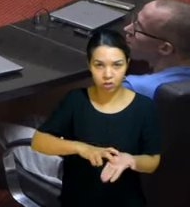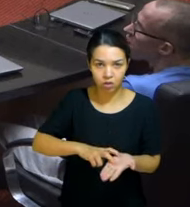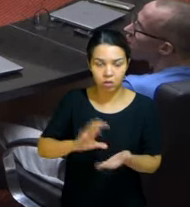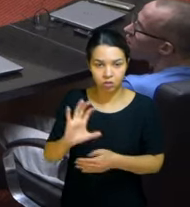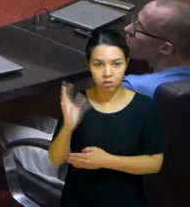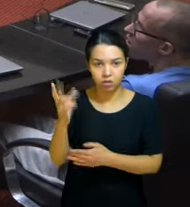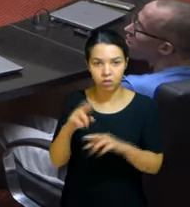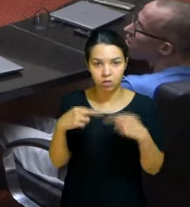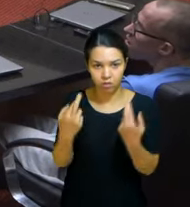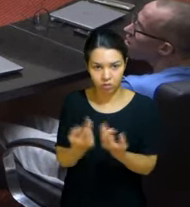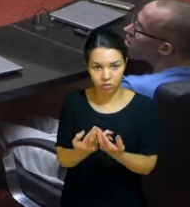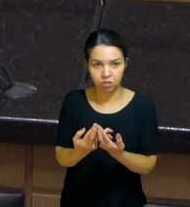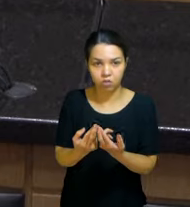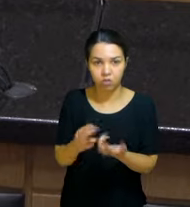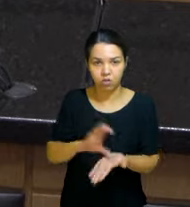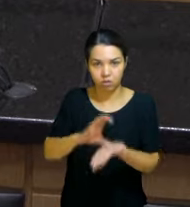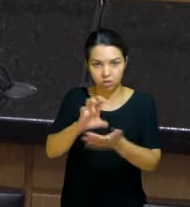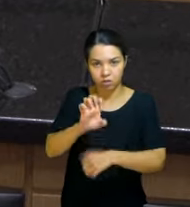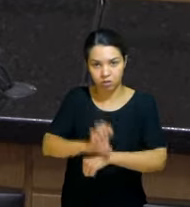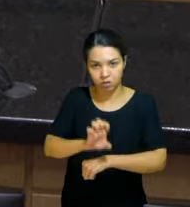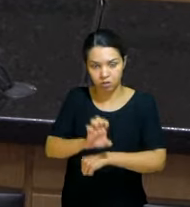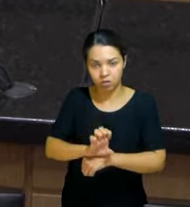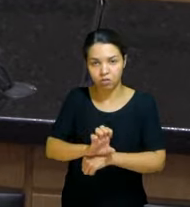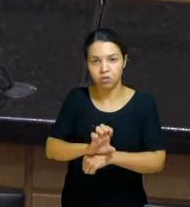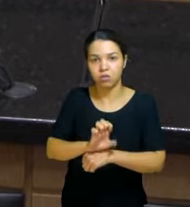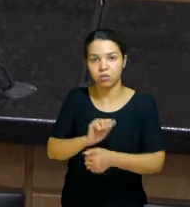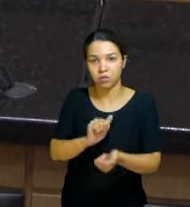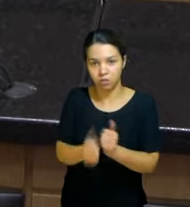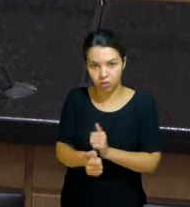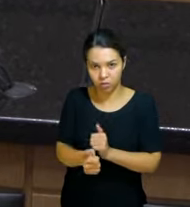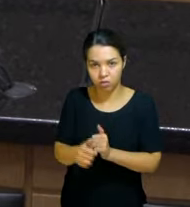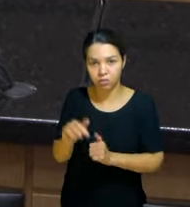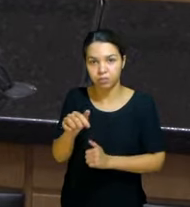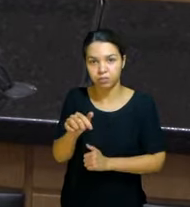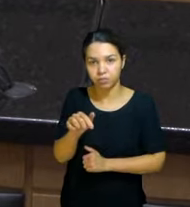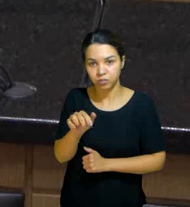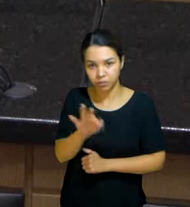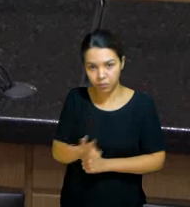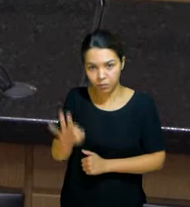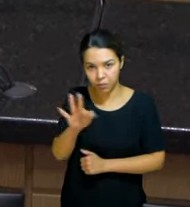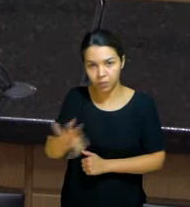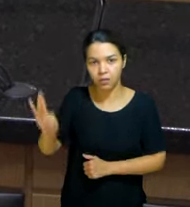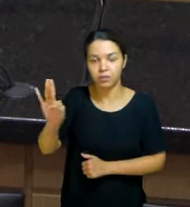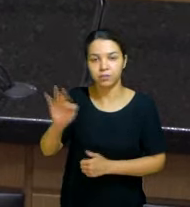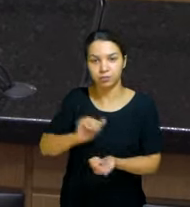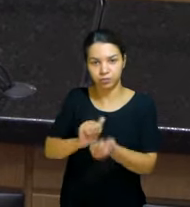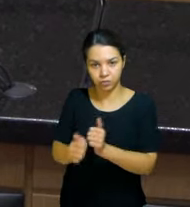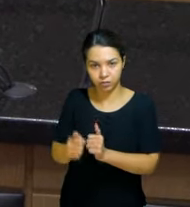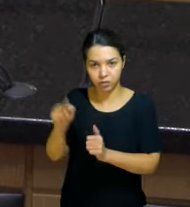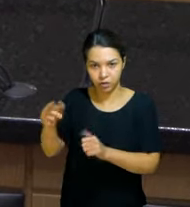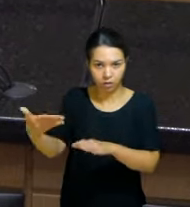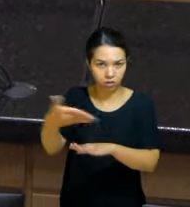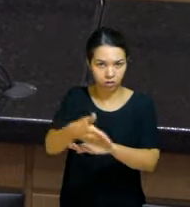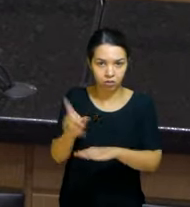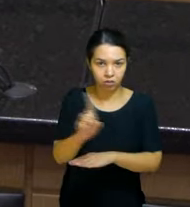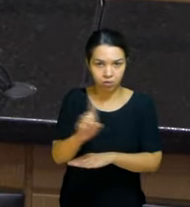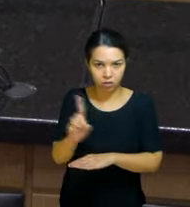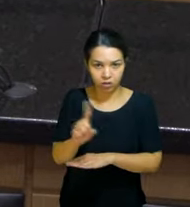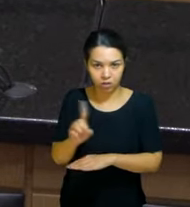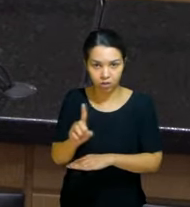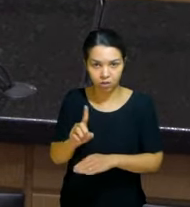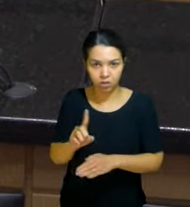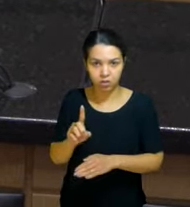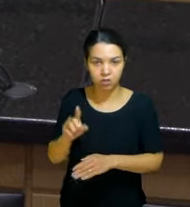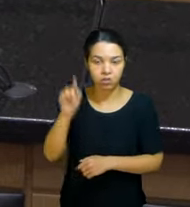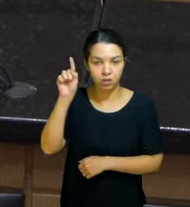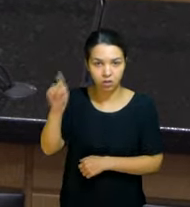reunião do Conselho Estadual de Esportes, que recebeu as federações esportivas, o presidente Freiberg, infelizmente, não se fez presente, aconteceu